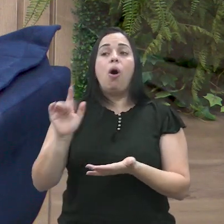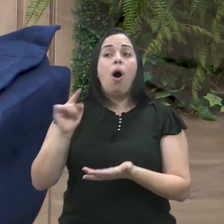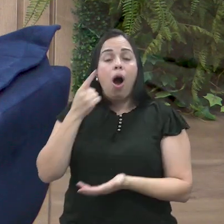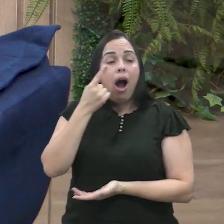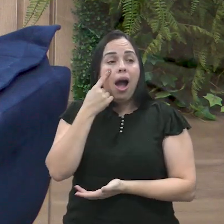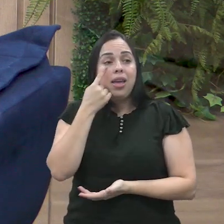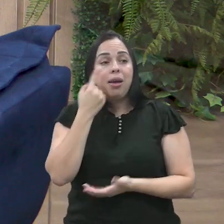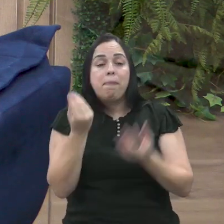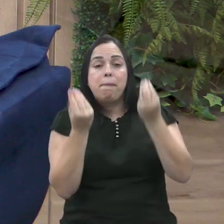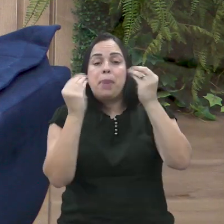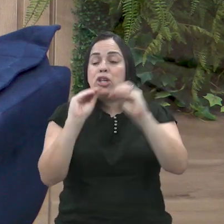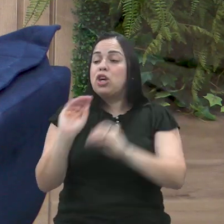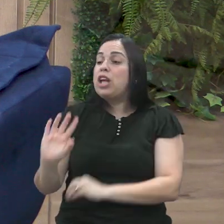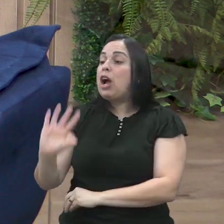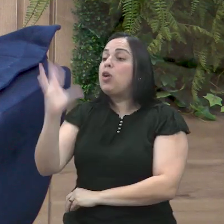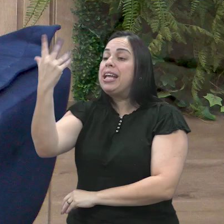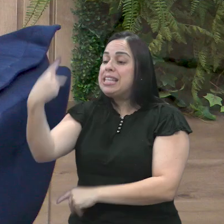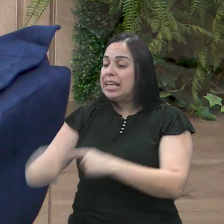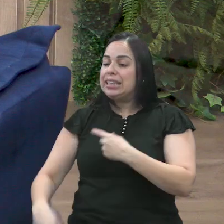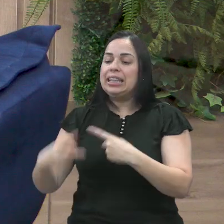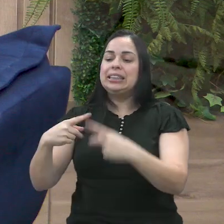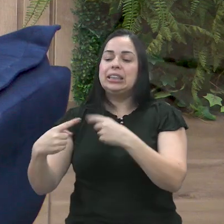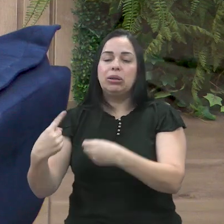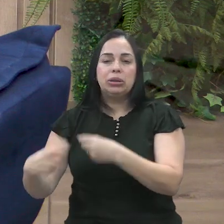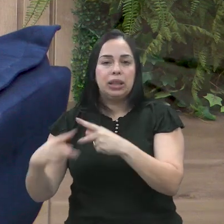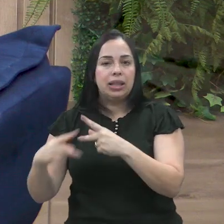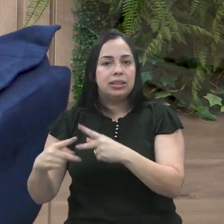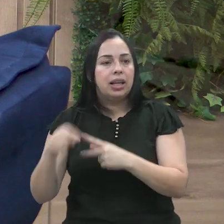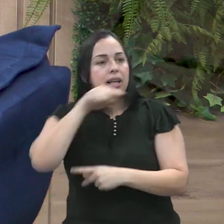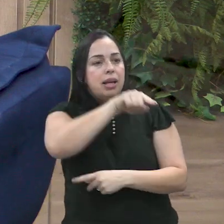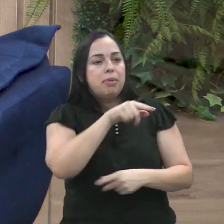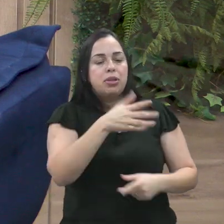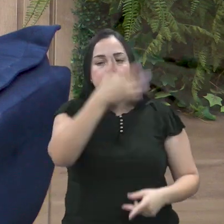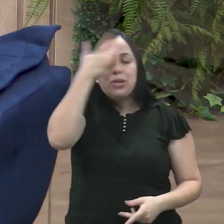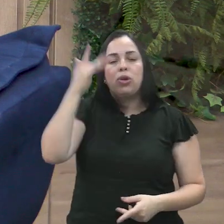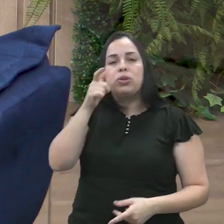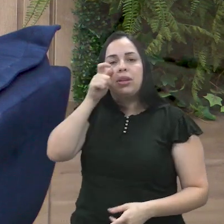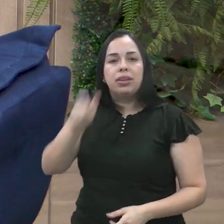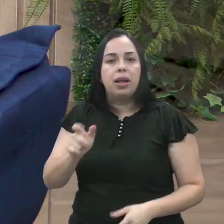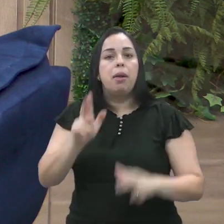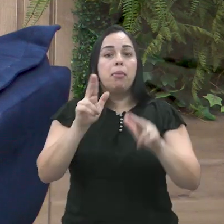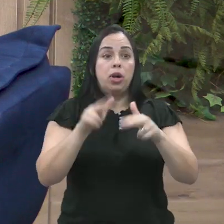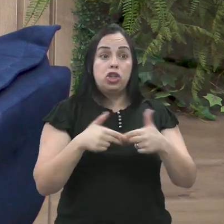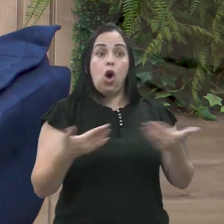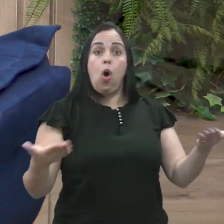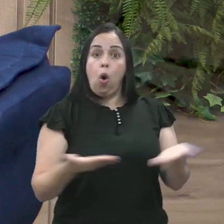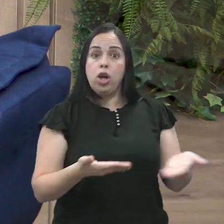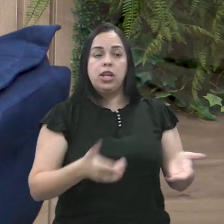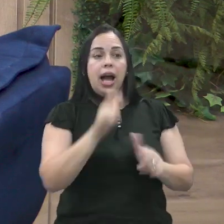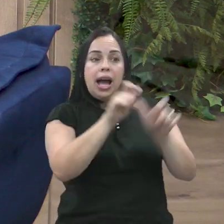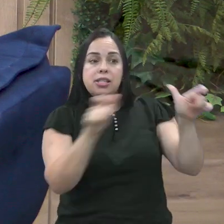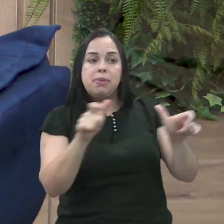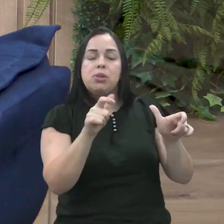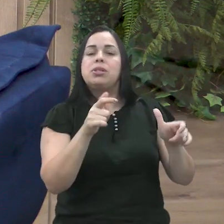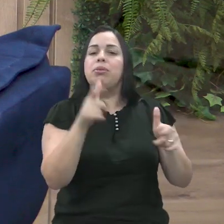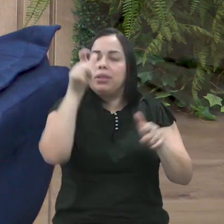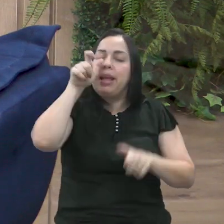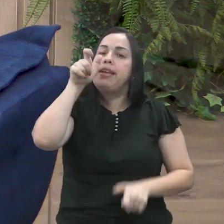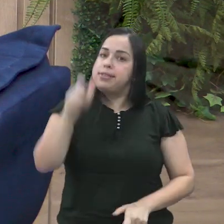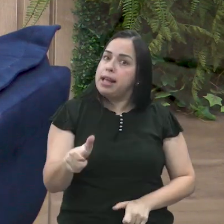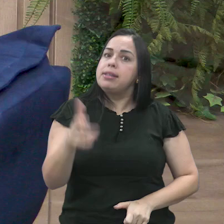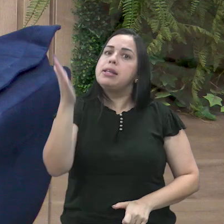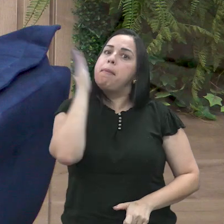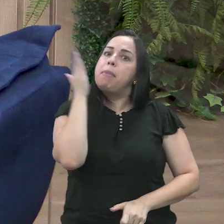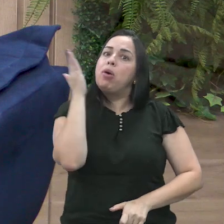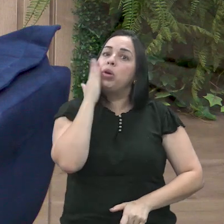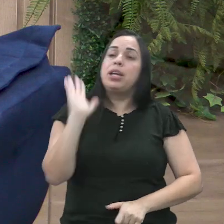para o que tem acontecido na nossa cidade. Então eu acho que hoje o cidadão está cada vez mais interessado no que a gente está fazendo aqui, é o dinheiro dele que banca